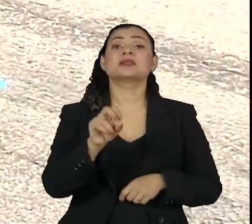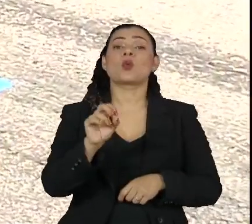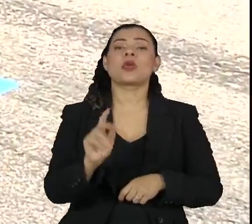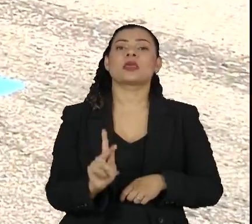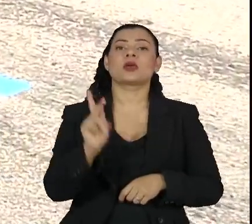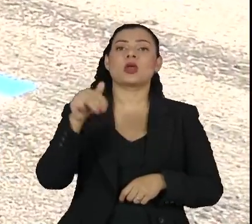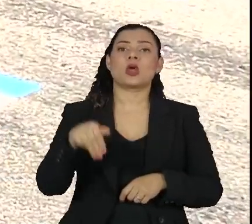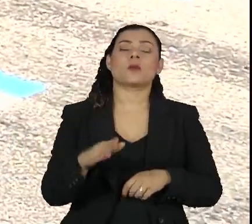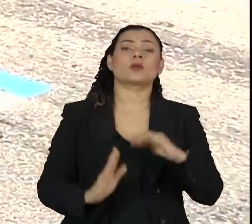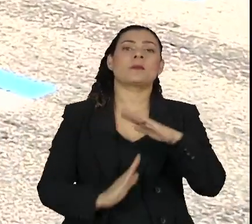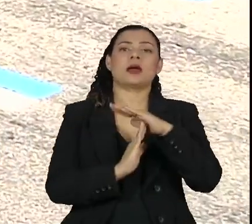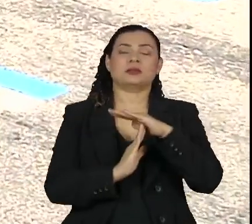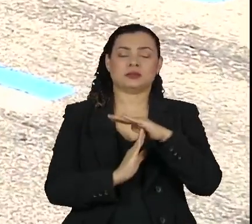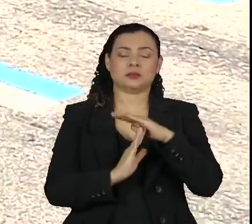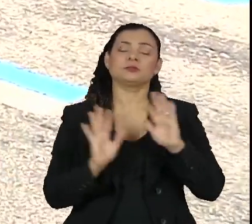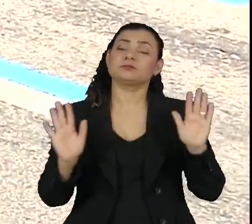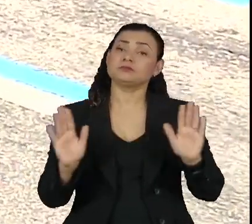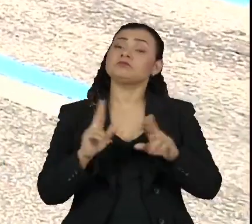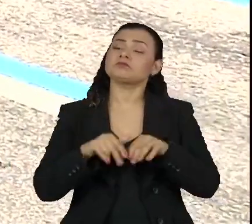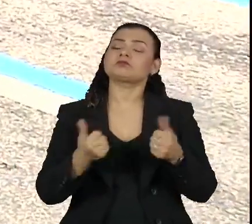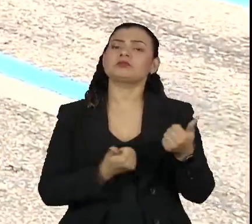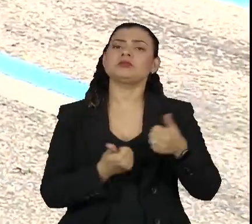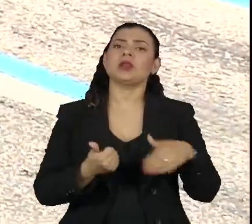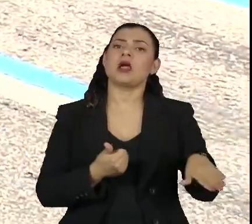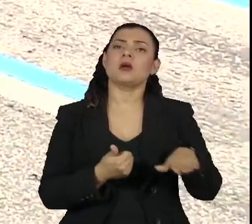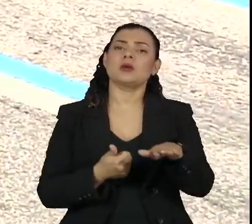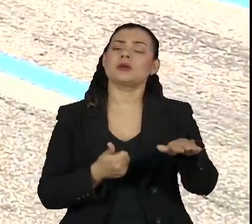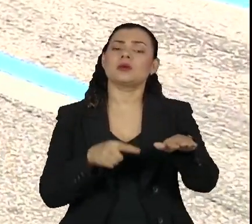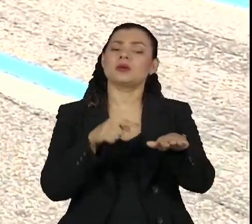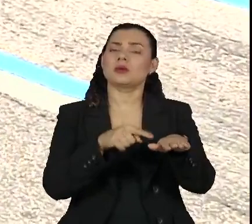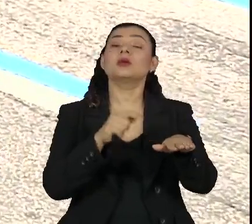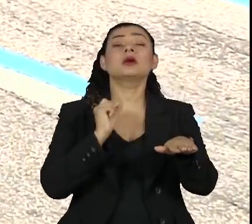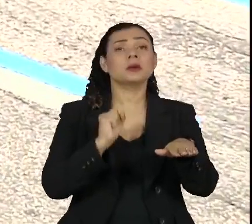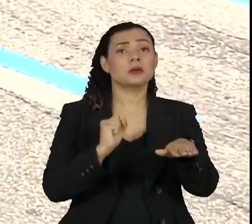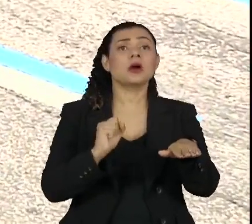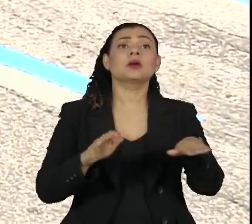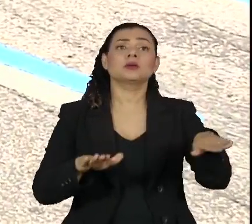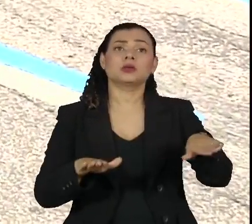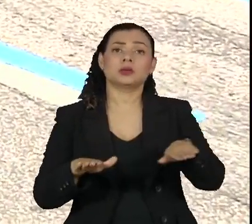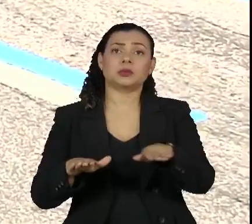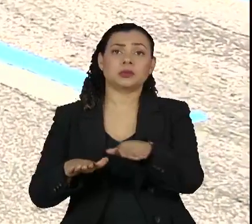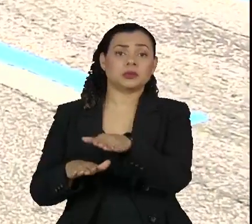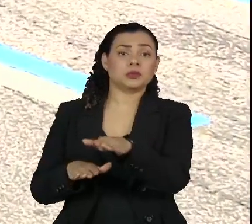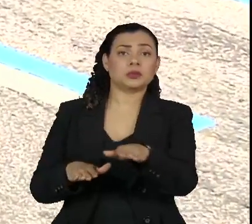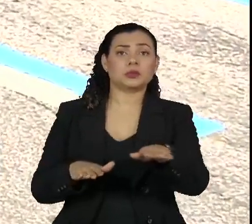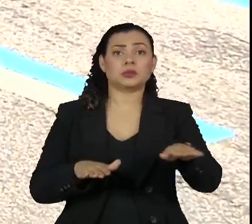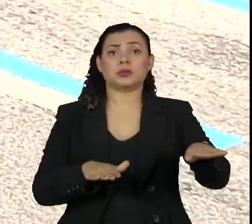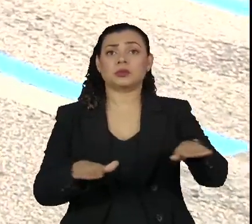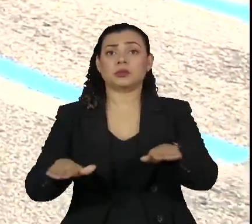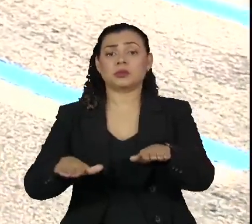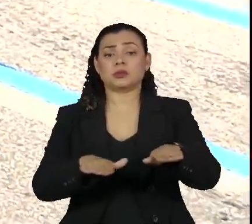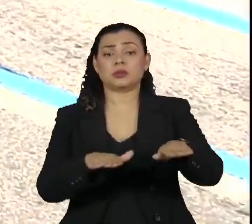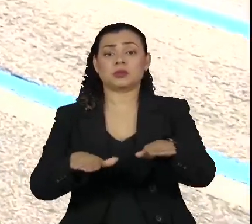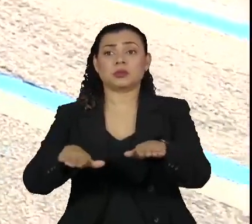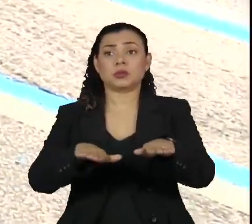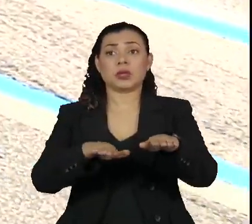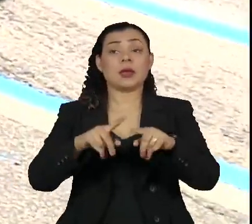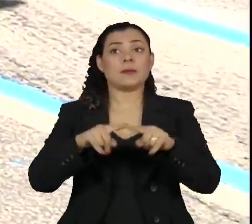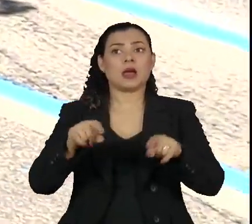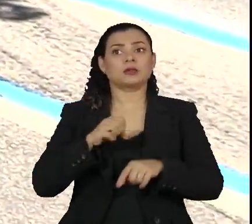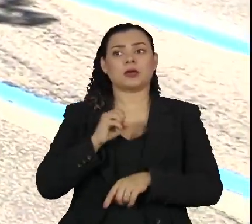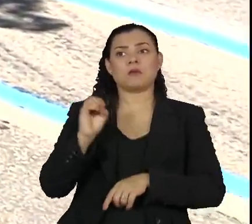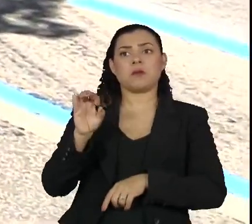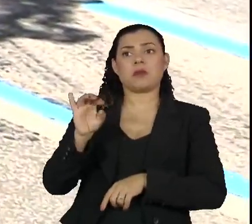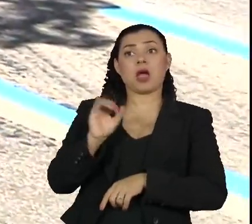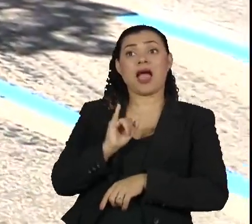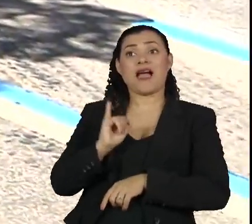km/h pros carros muda pouca coisa é possível sim trafegar de uma faixa para outra Claro dando seta